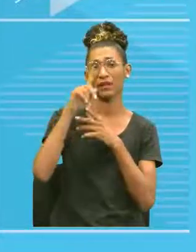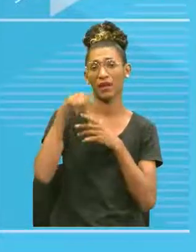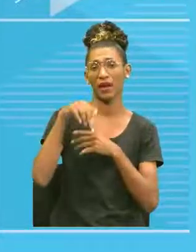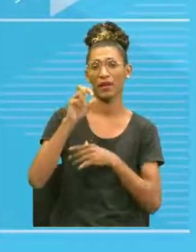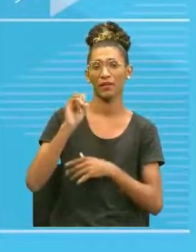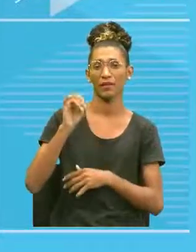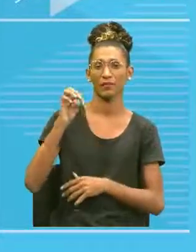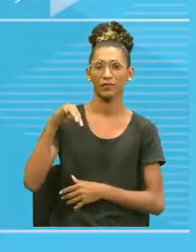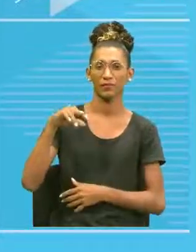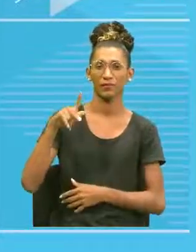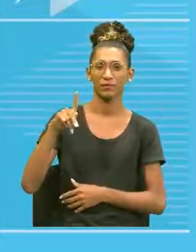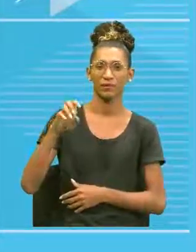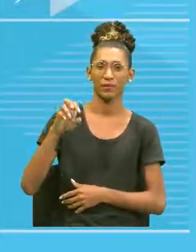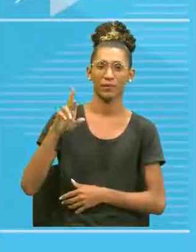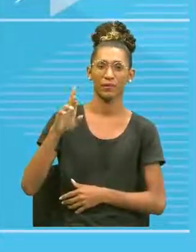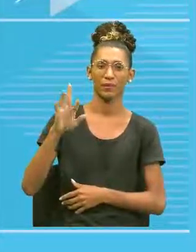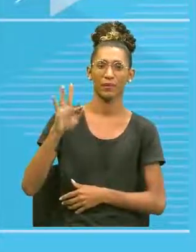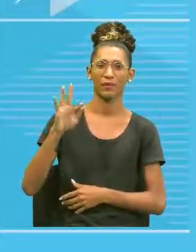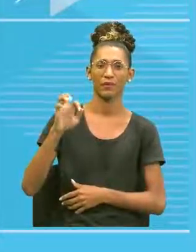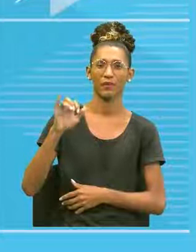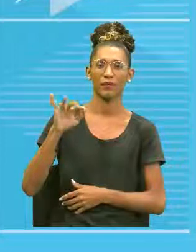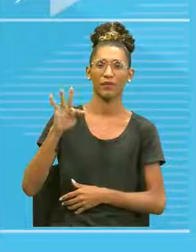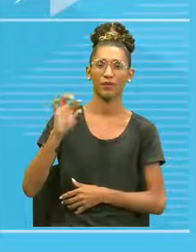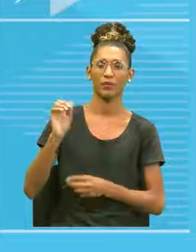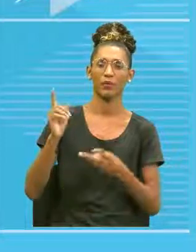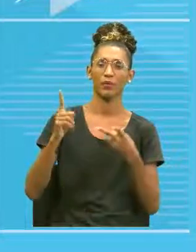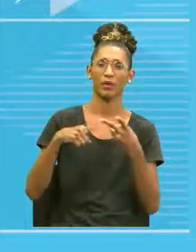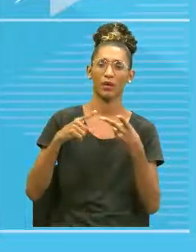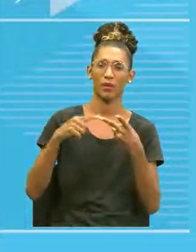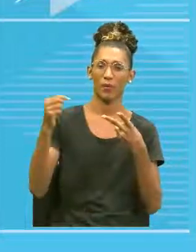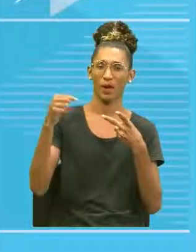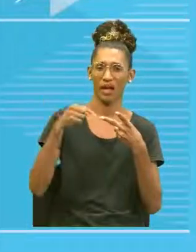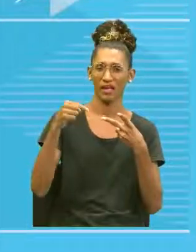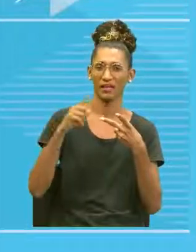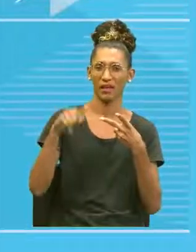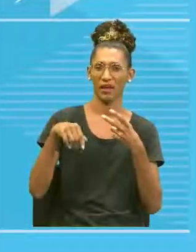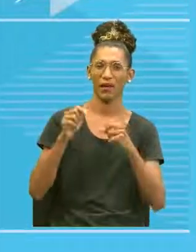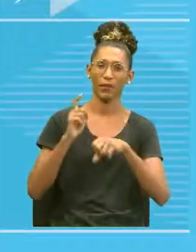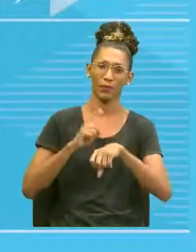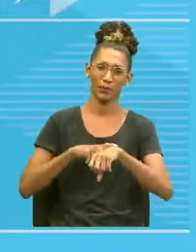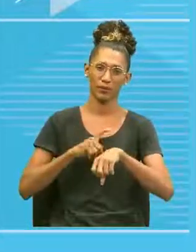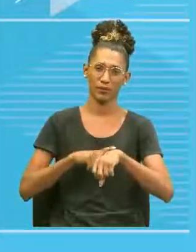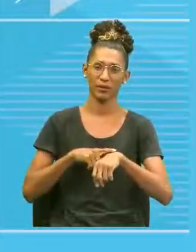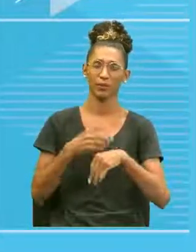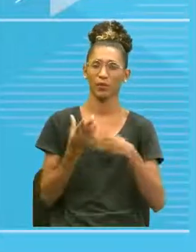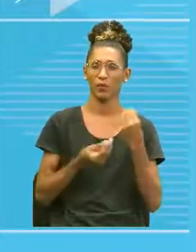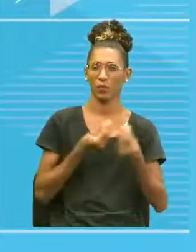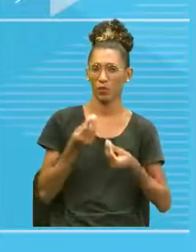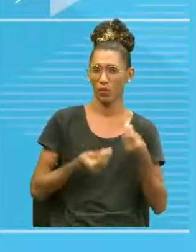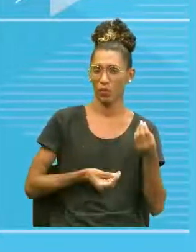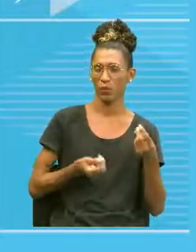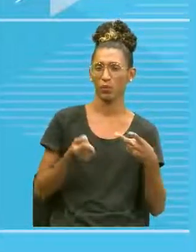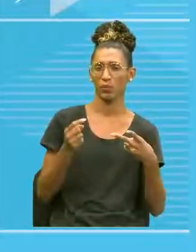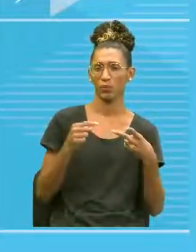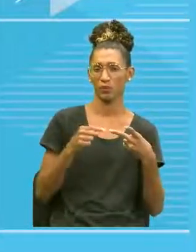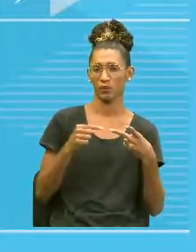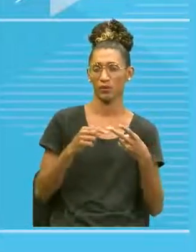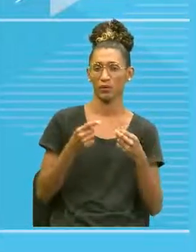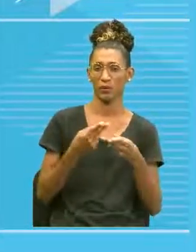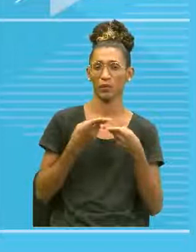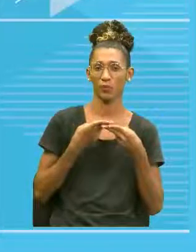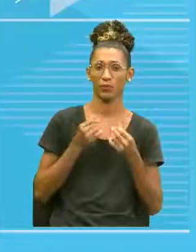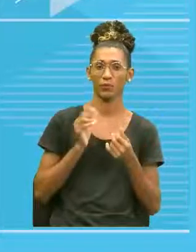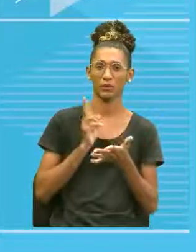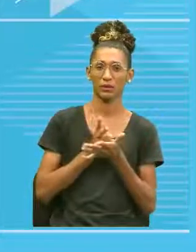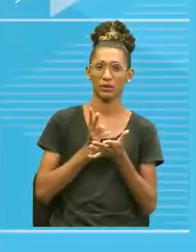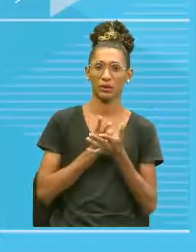imperfeito o pretérito imperfeito é aquele tempo aquela forma de pretérito que